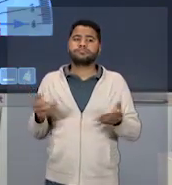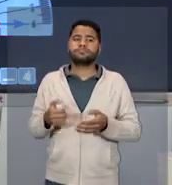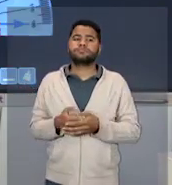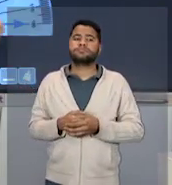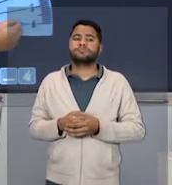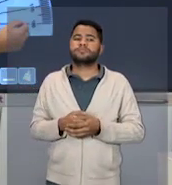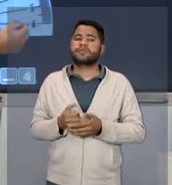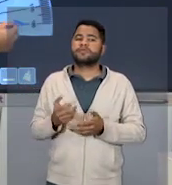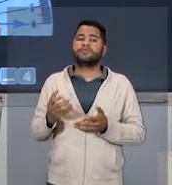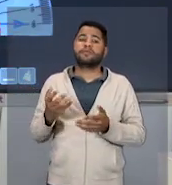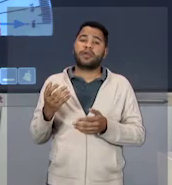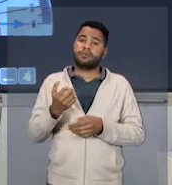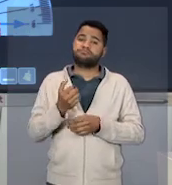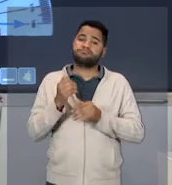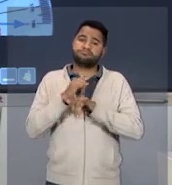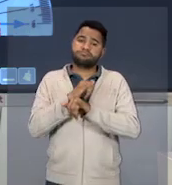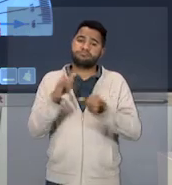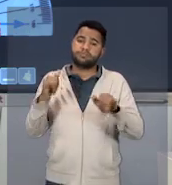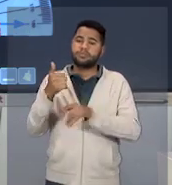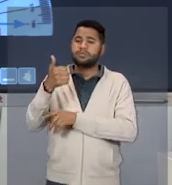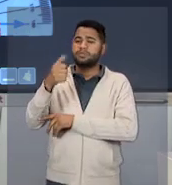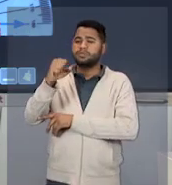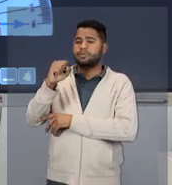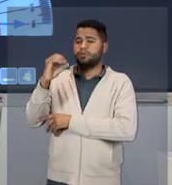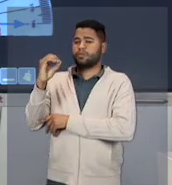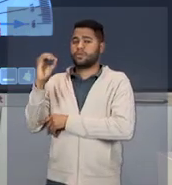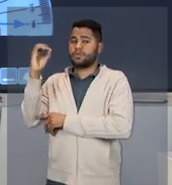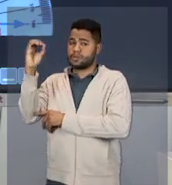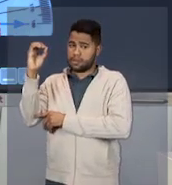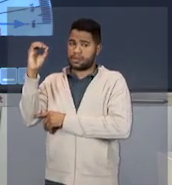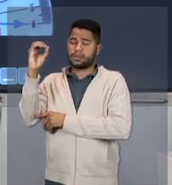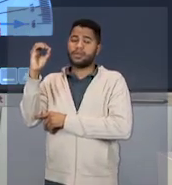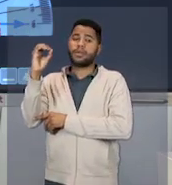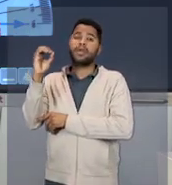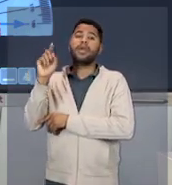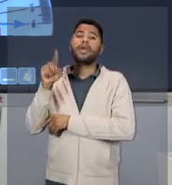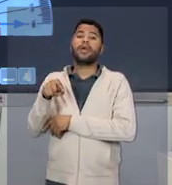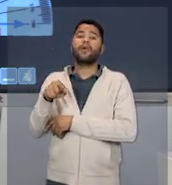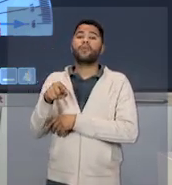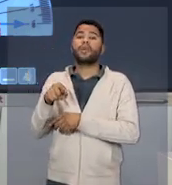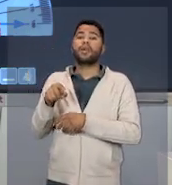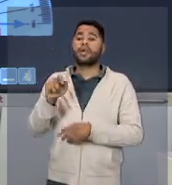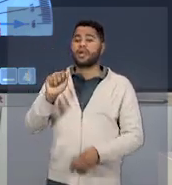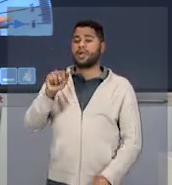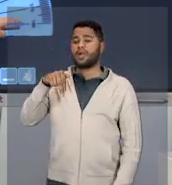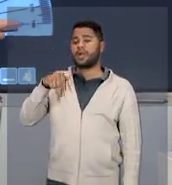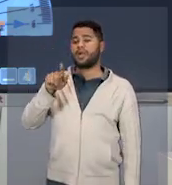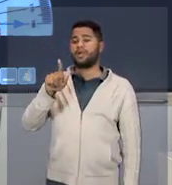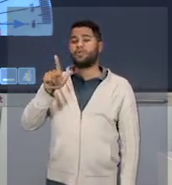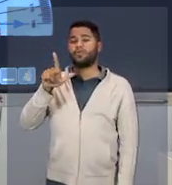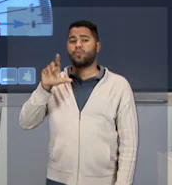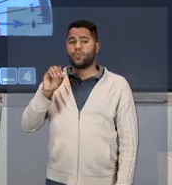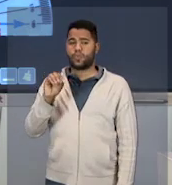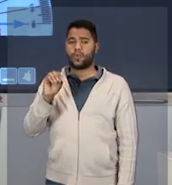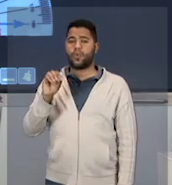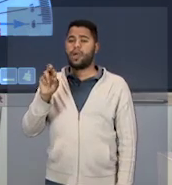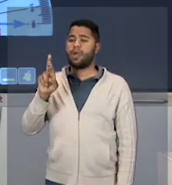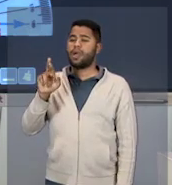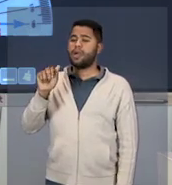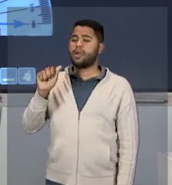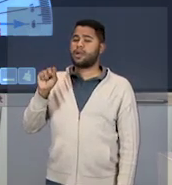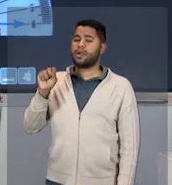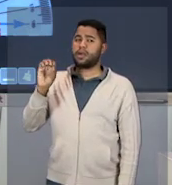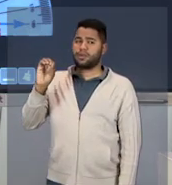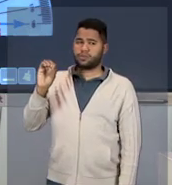a gente vai dizer que tem 180 graus. E a gente fala também que é um ângulo raso. Então, esse ângulo aqui, ele tem um nome especial,